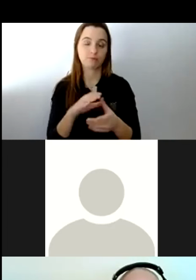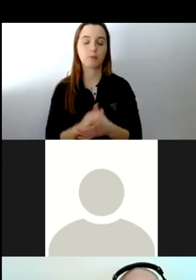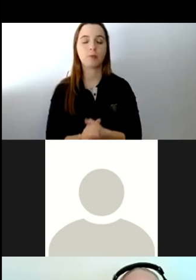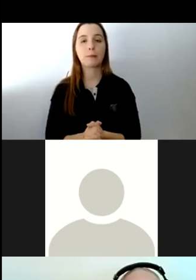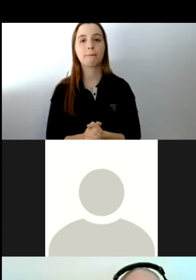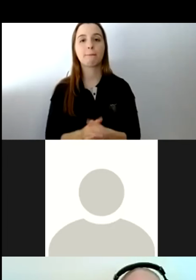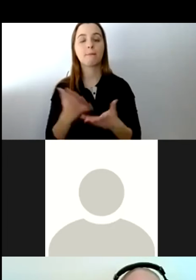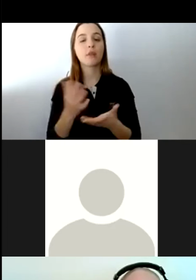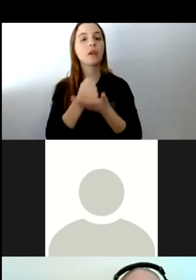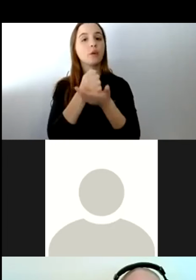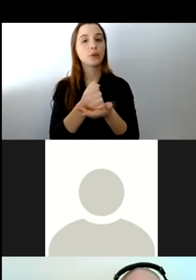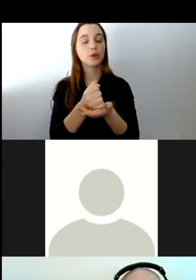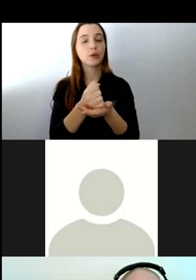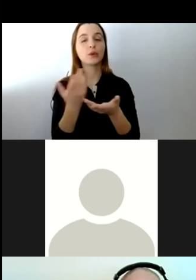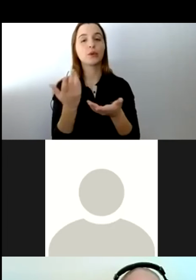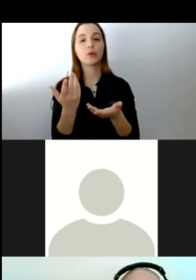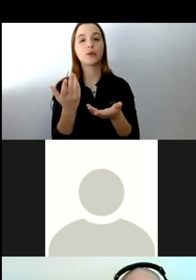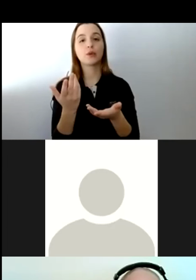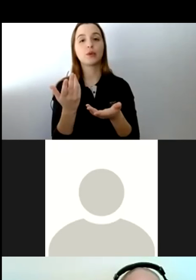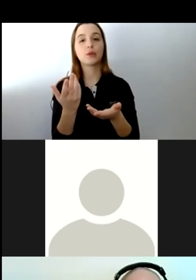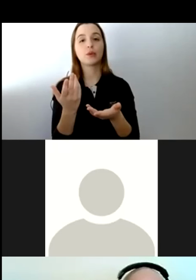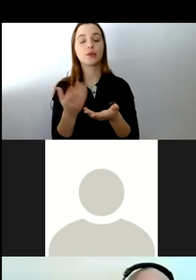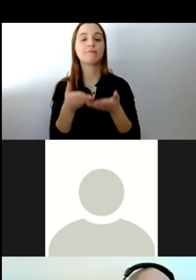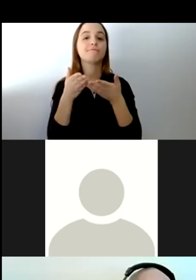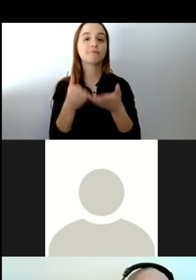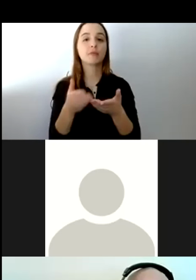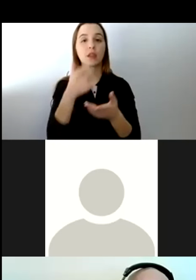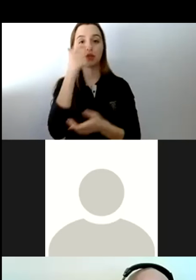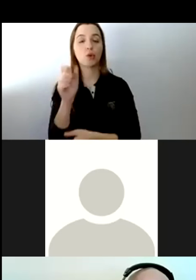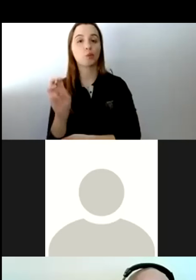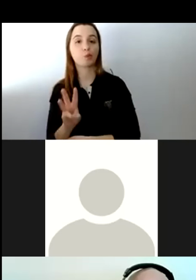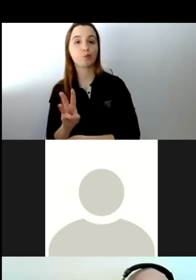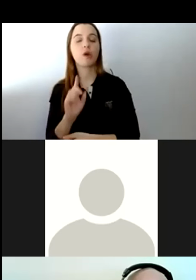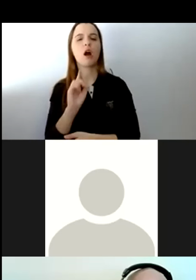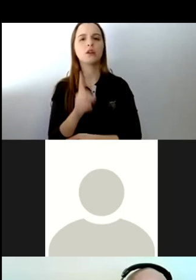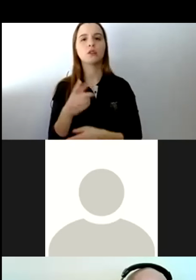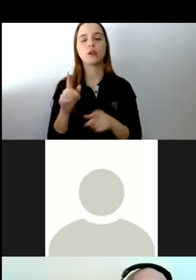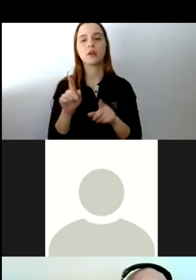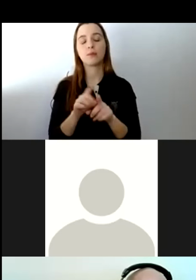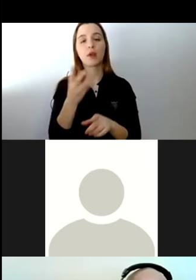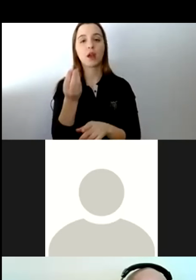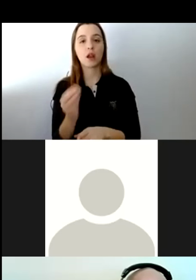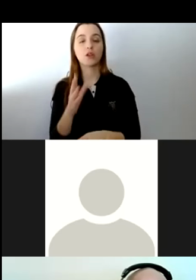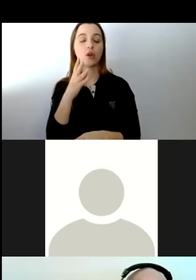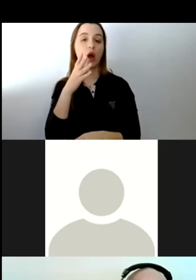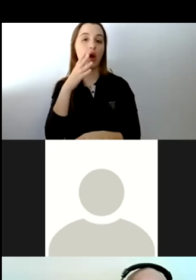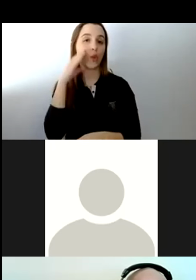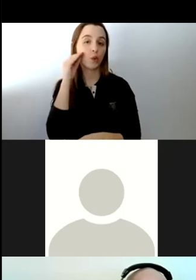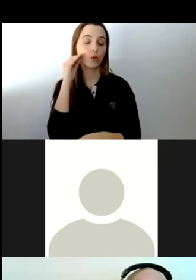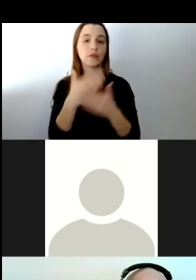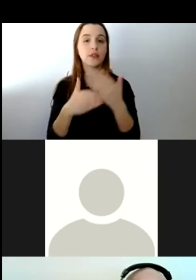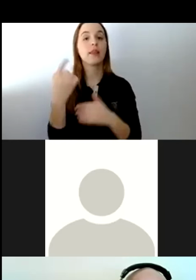O subsídio de assistência à terceira pessoa destina-se a crianças ou adultos com deficiência